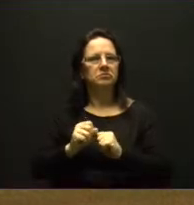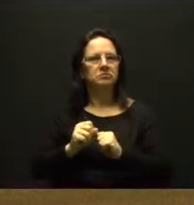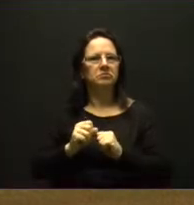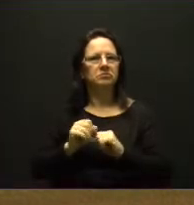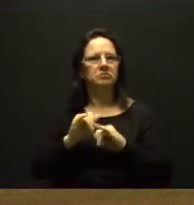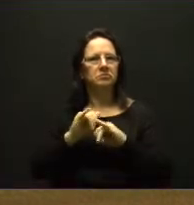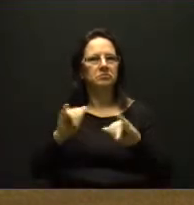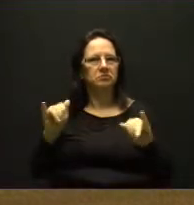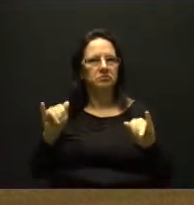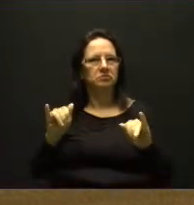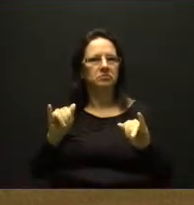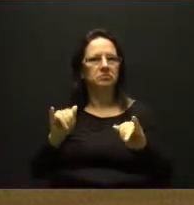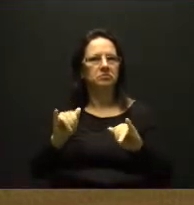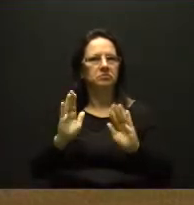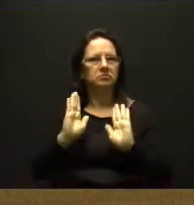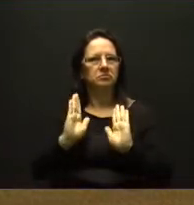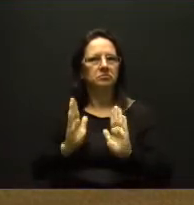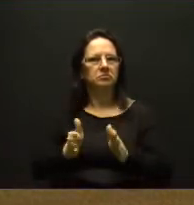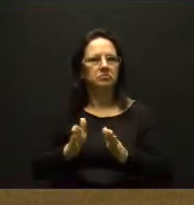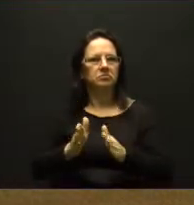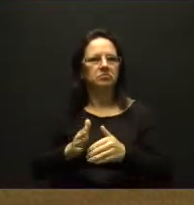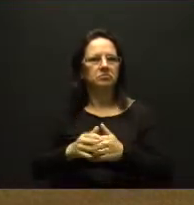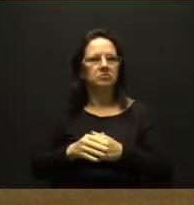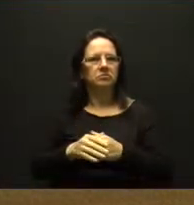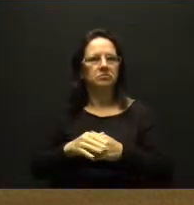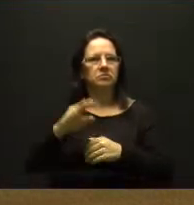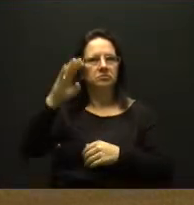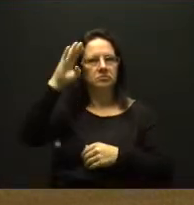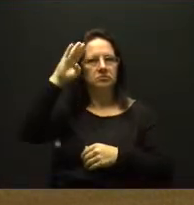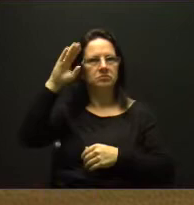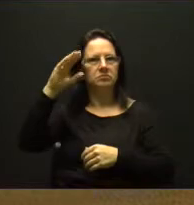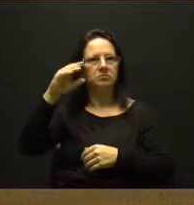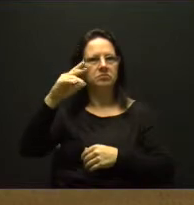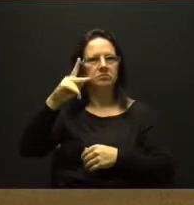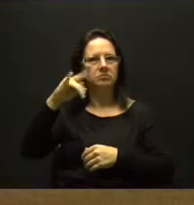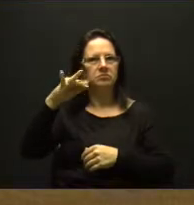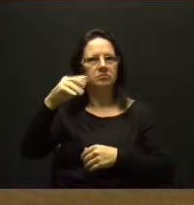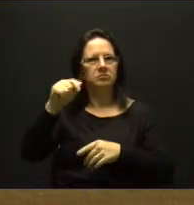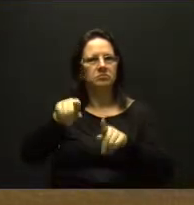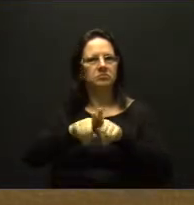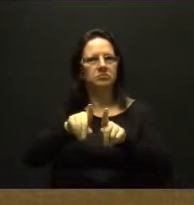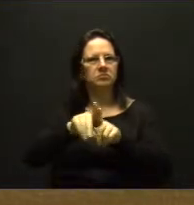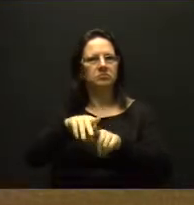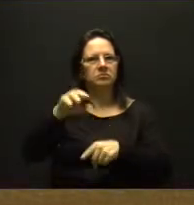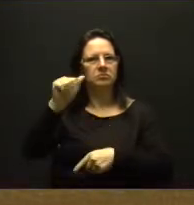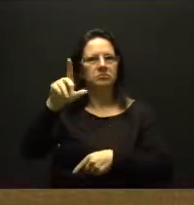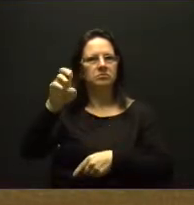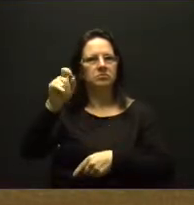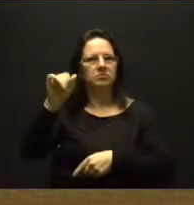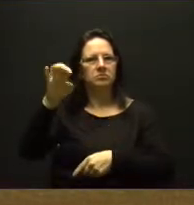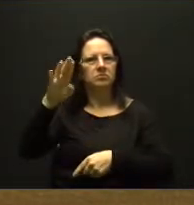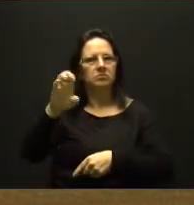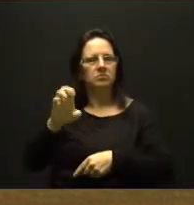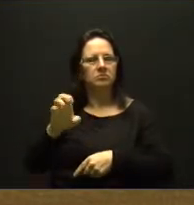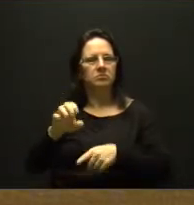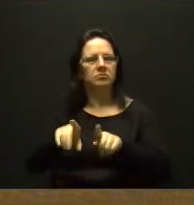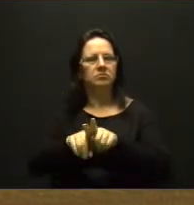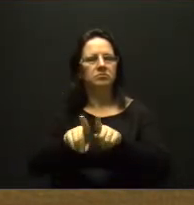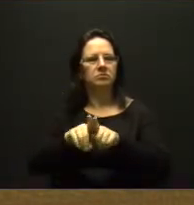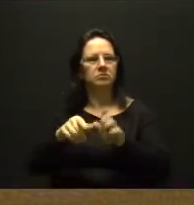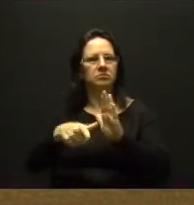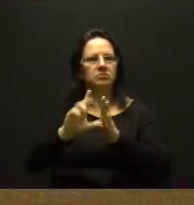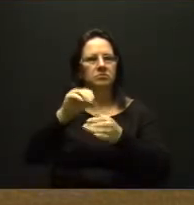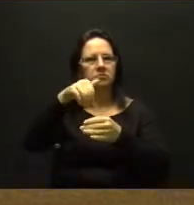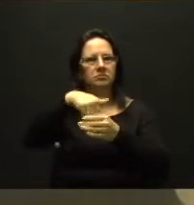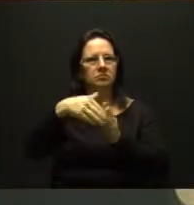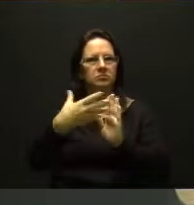significante desde já o saldo capitã patrícia o tenente alexandre e essa casa se coloca à disposição e até fico no